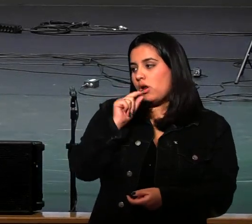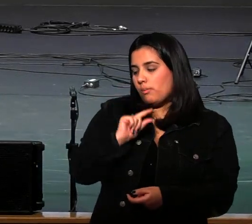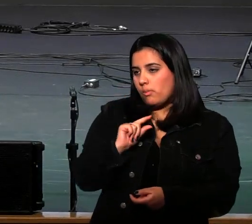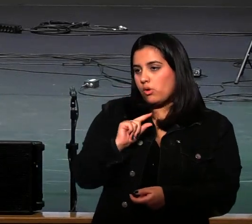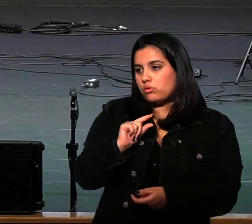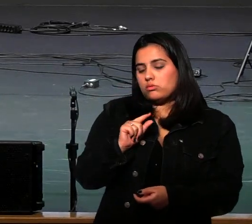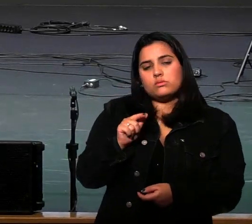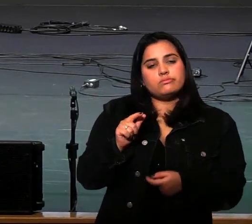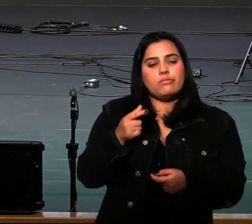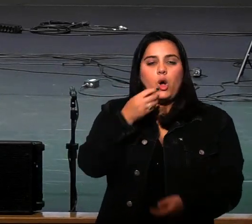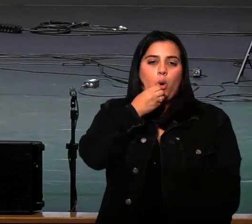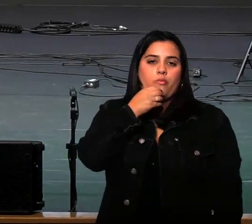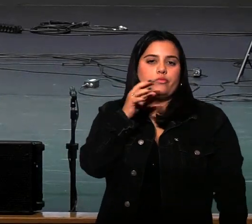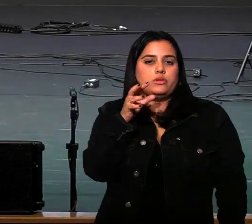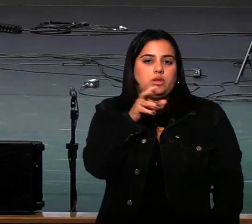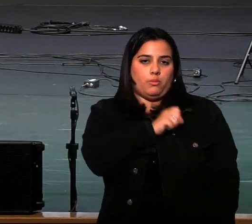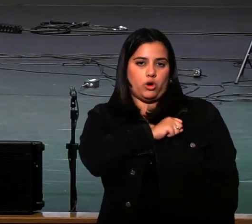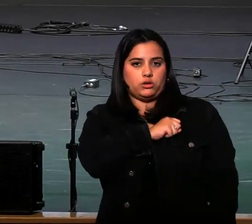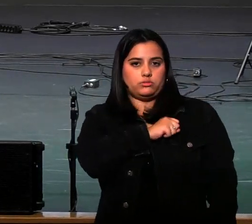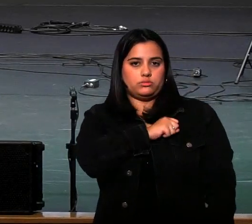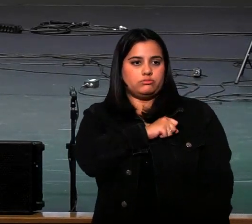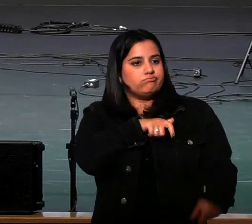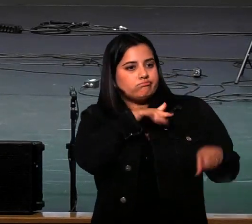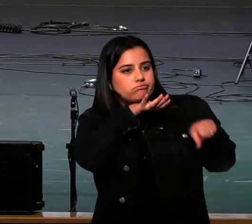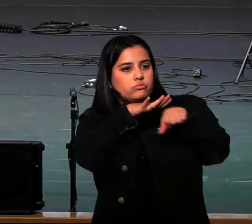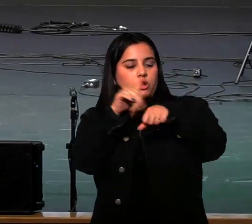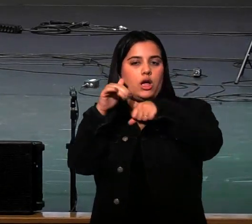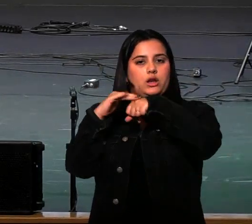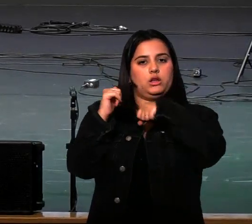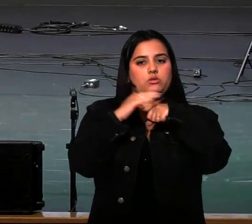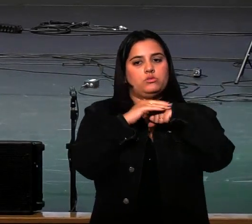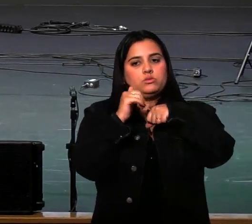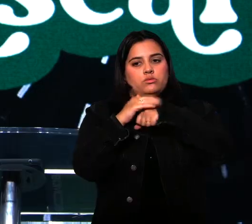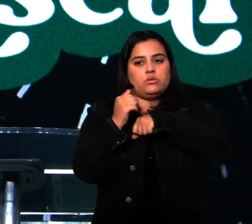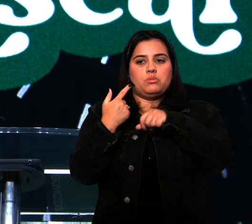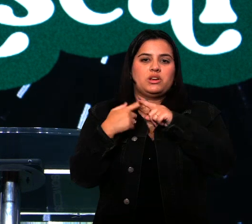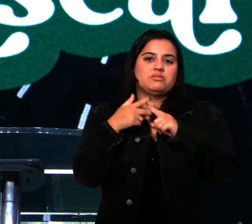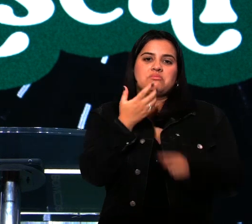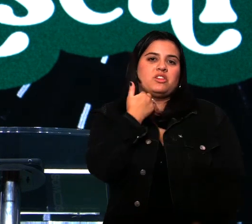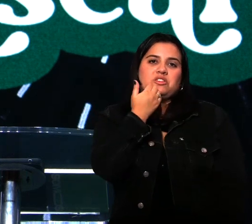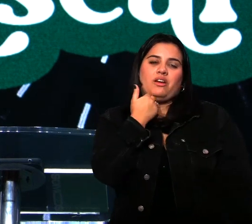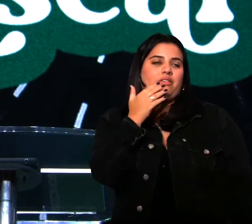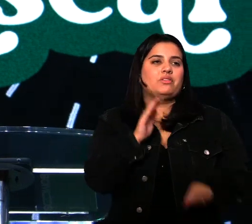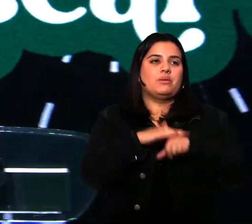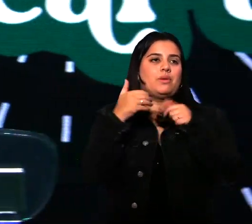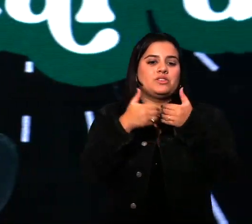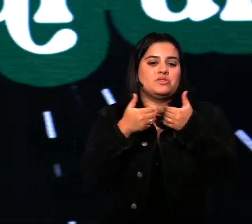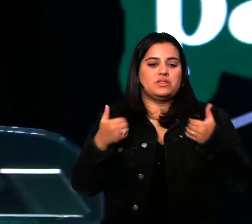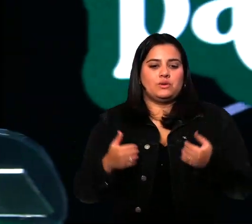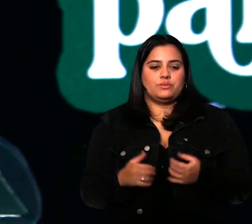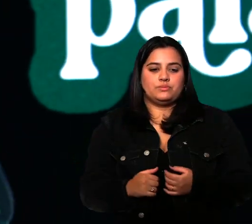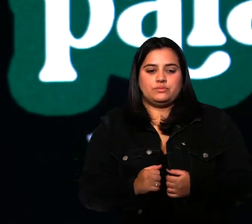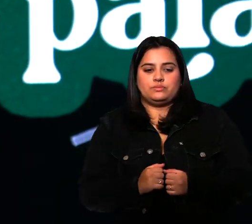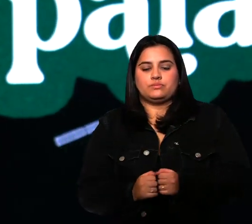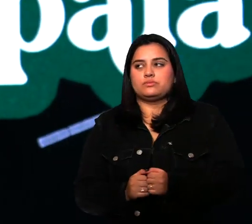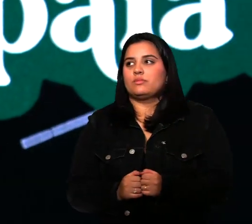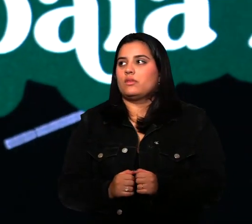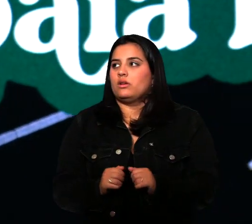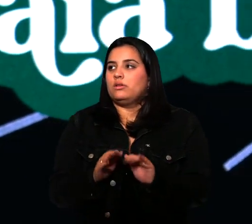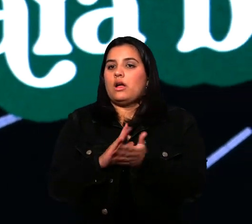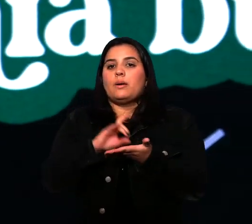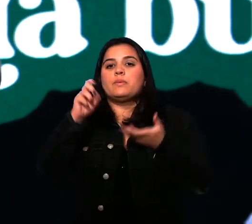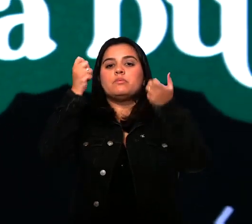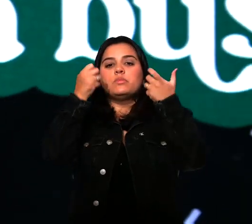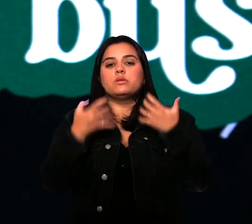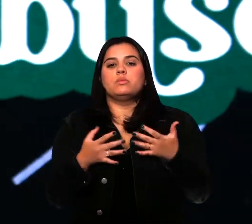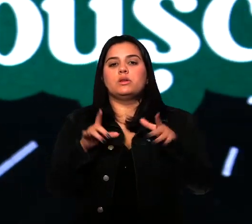amor, é claro, porque senão também não adianta, e a gente vai ter mais divisão entre nós. Uma das figuras que a palavra de Deus vai usar muito forte com relação à